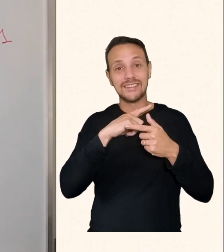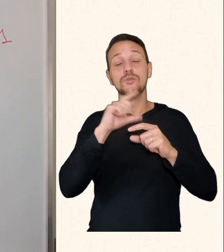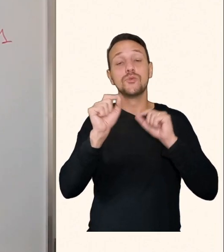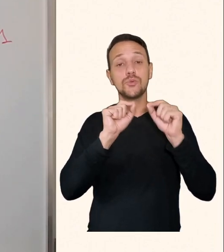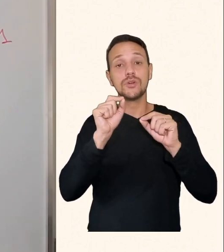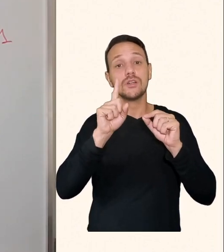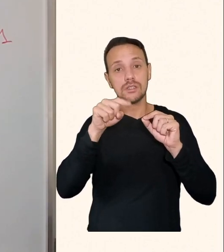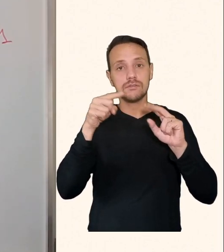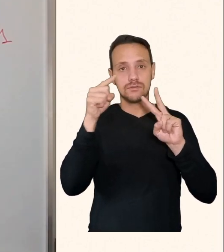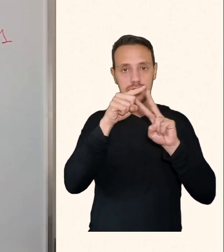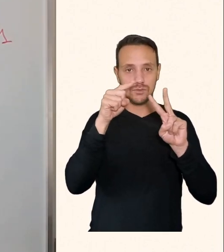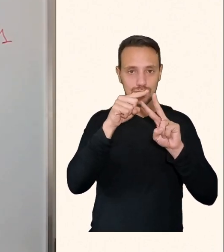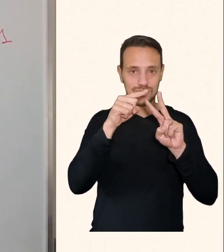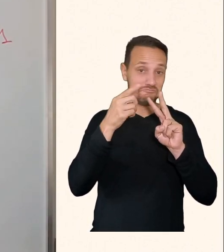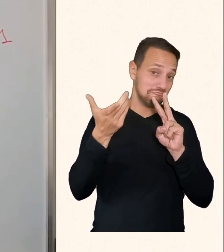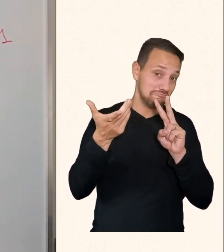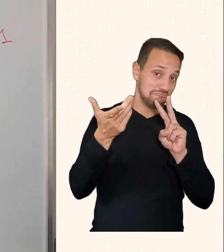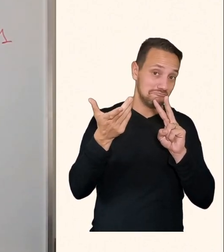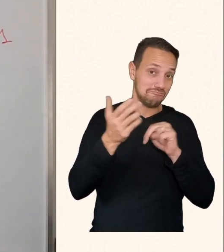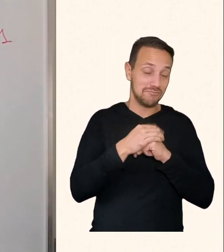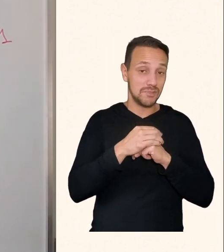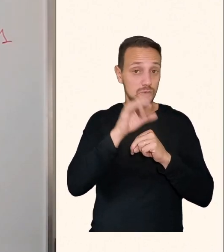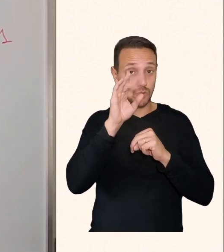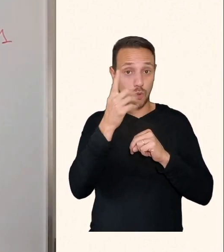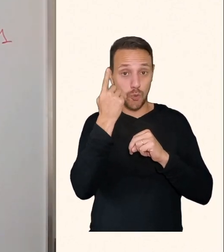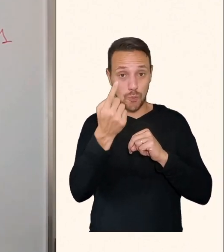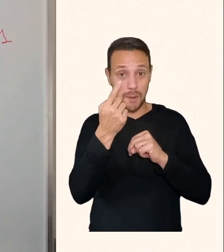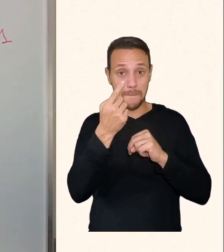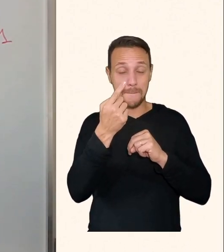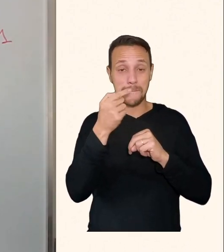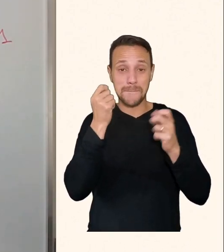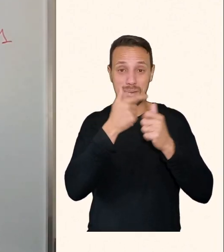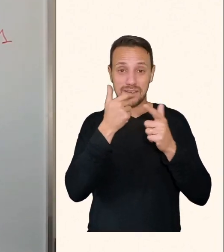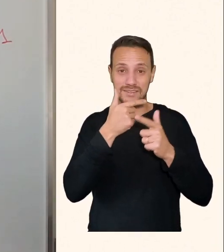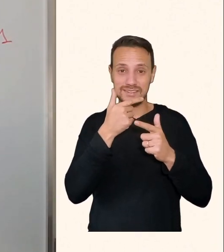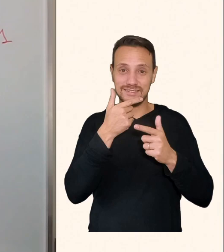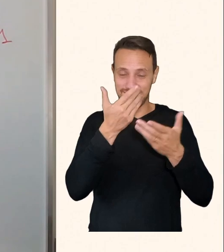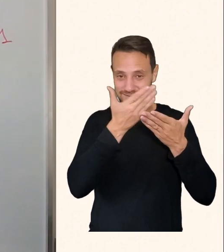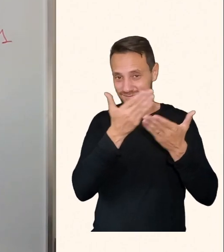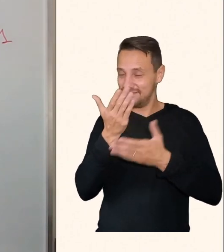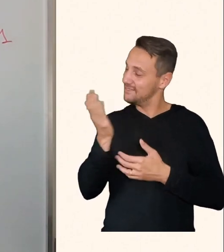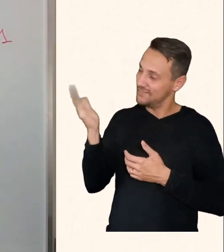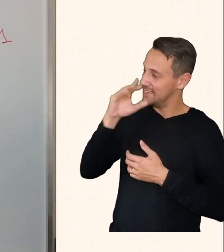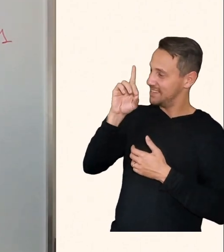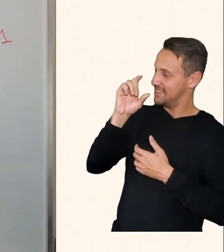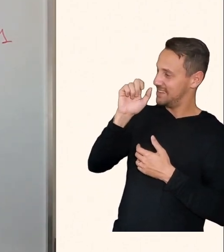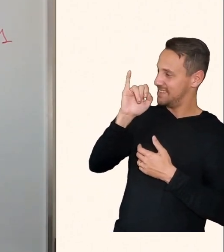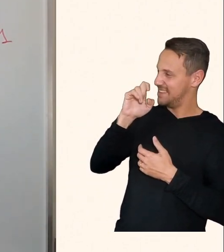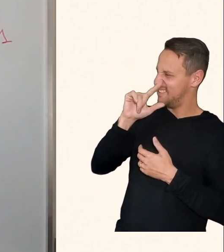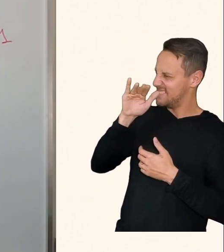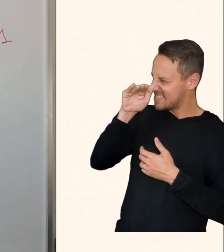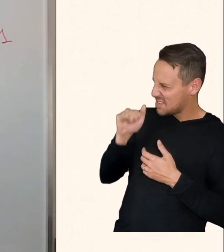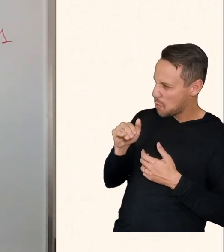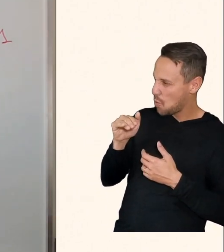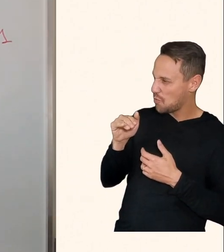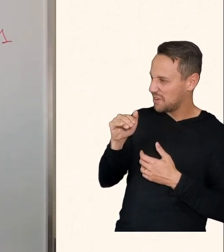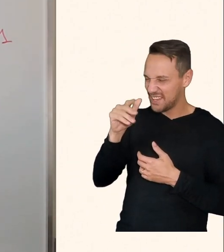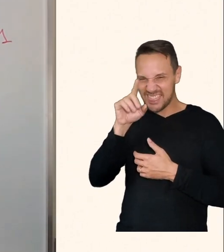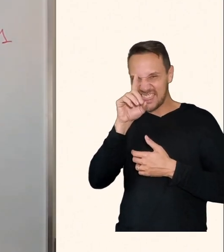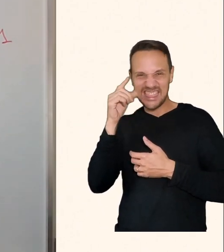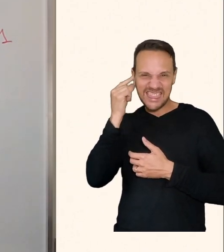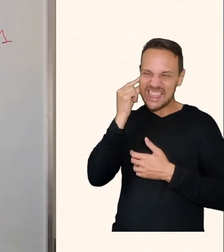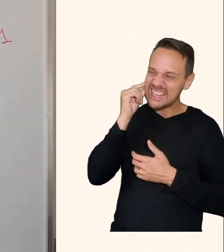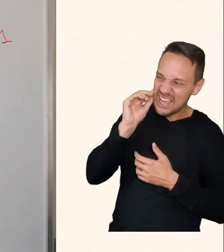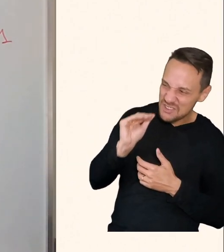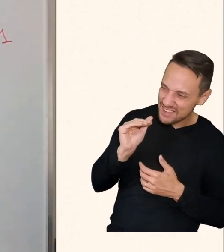vetor. Legal? Então, uma única piada de vetor com vocês. Danielzinho, chega aí. Uma piadinha só e de vetor, hein,